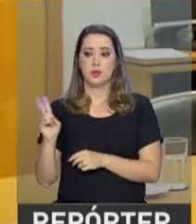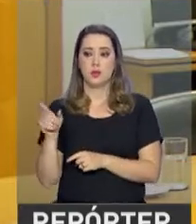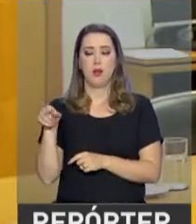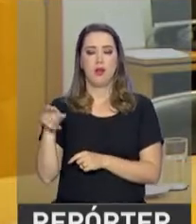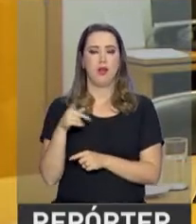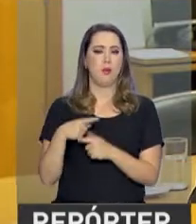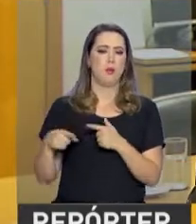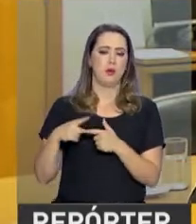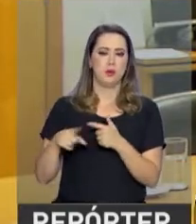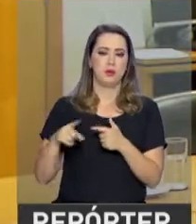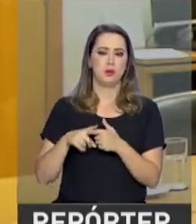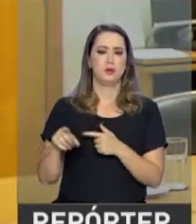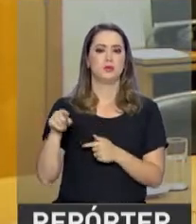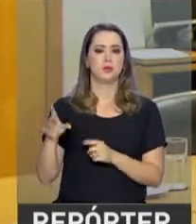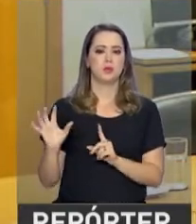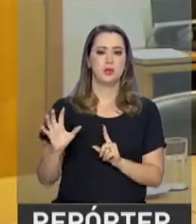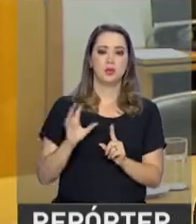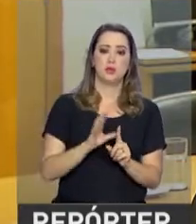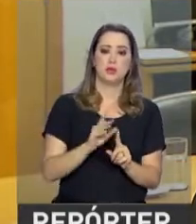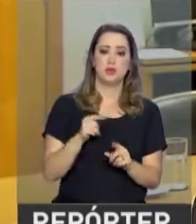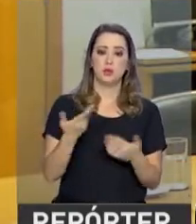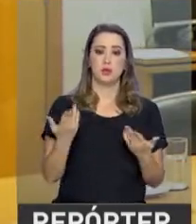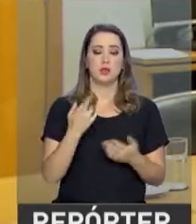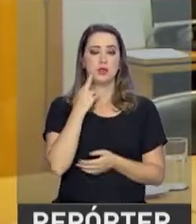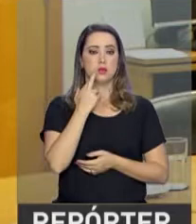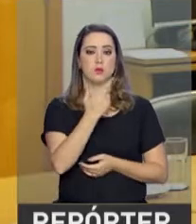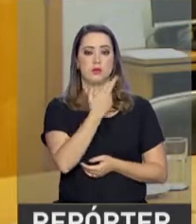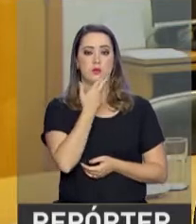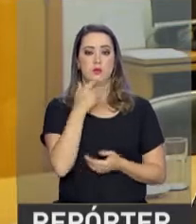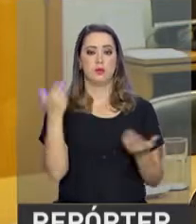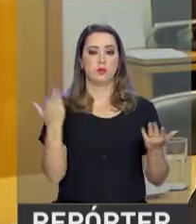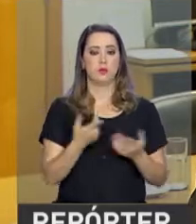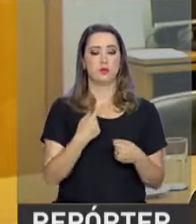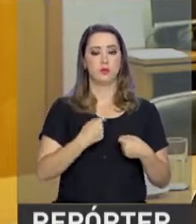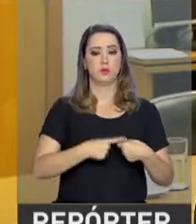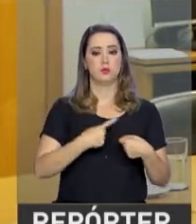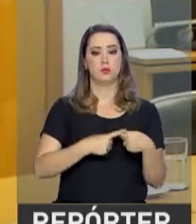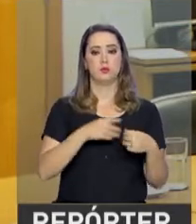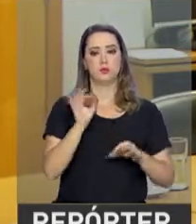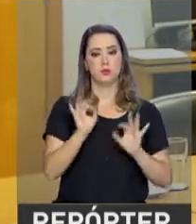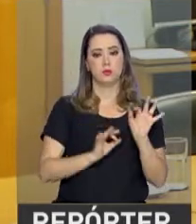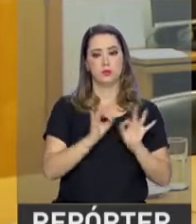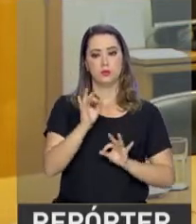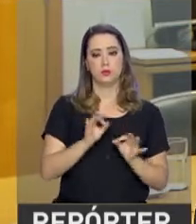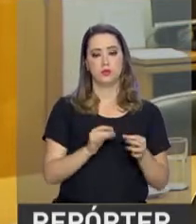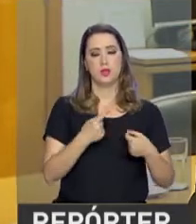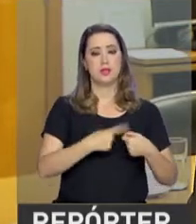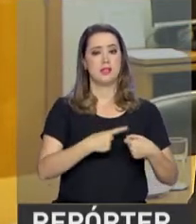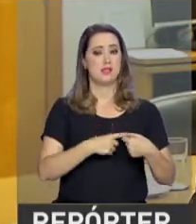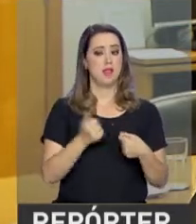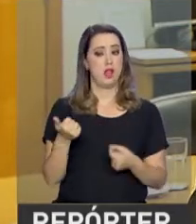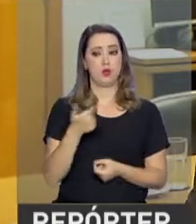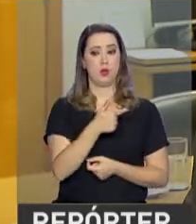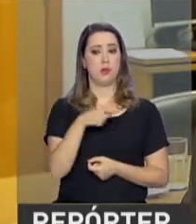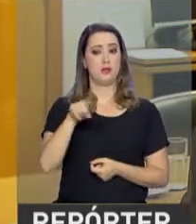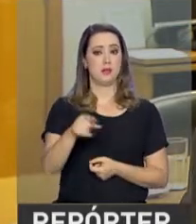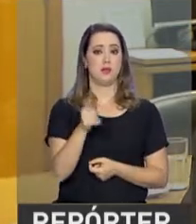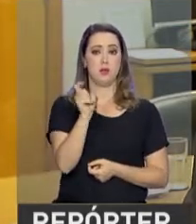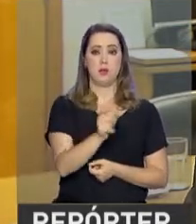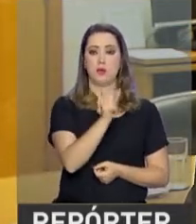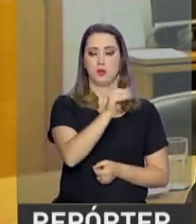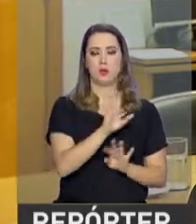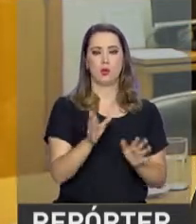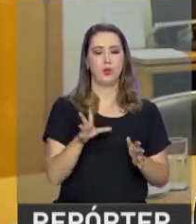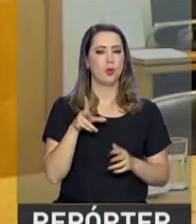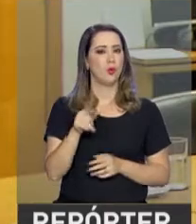política da venezuela e tem afetado o município está saturado a nossa estrutura é um município pequeno para 12 mil habitantes recebemos em